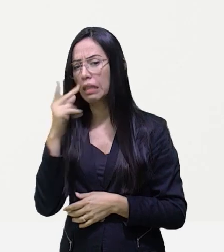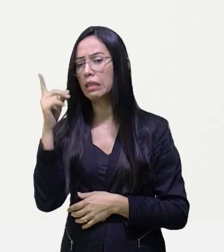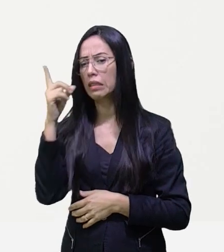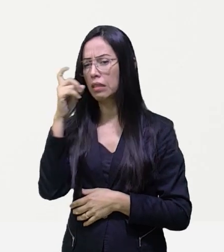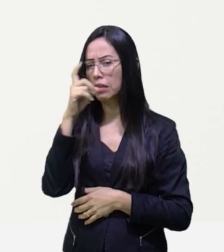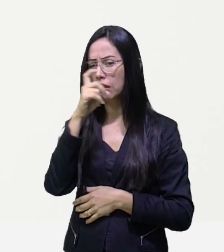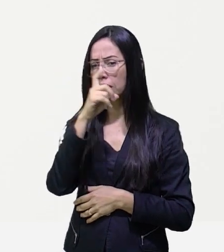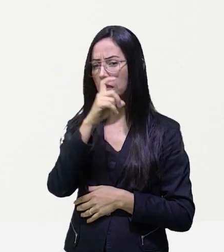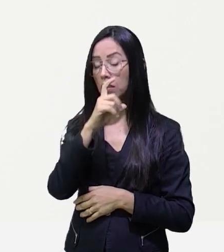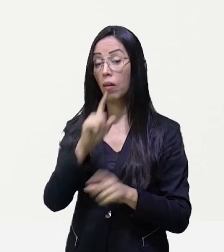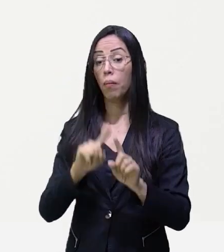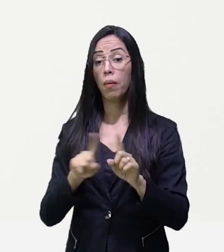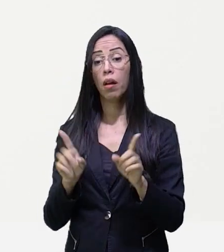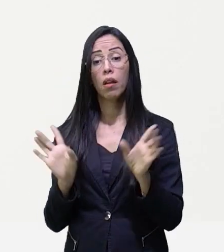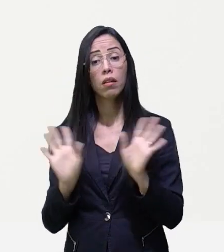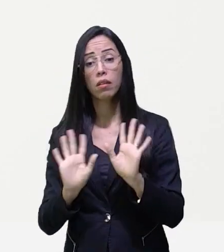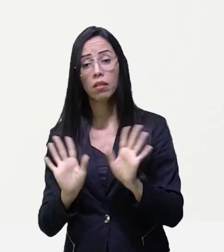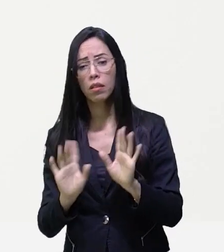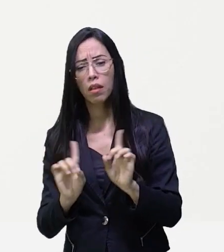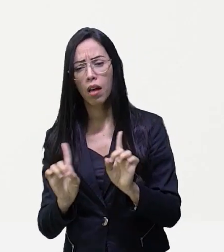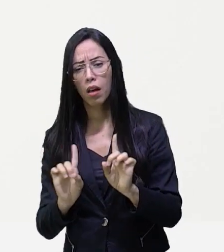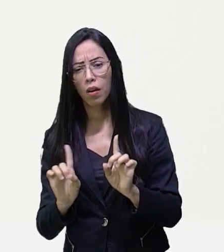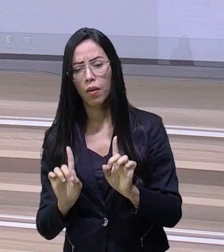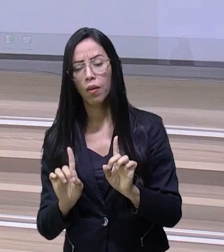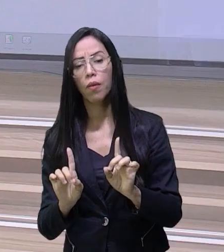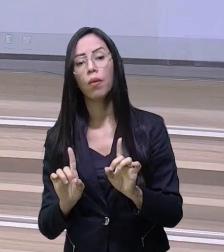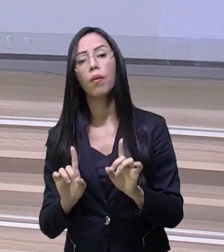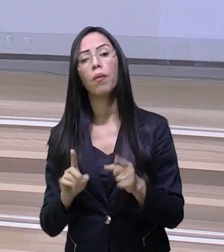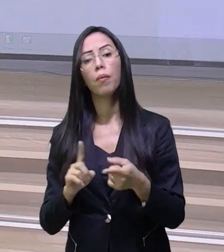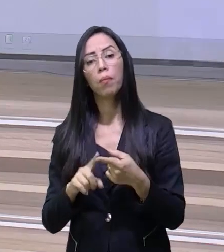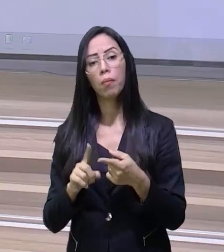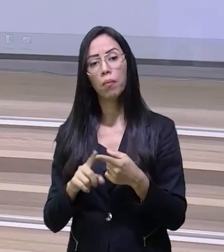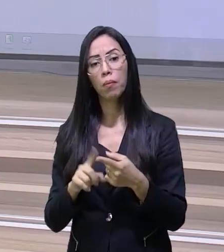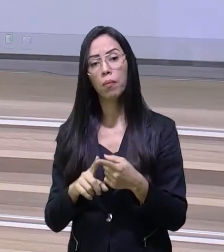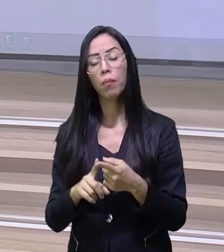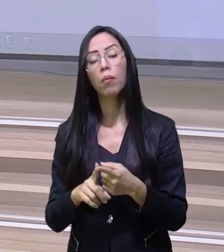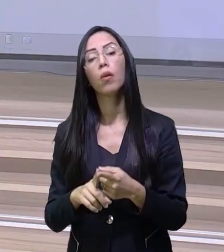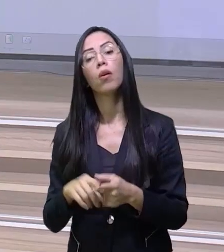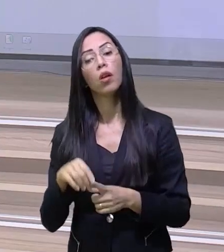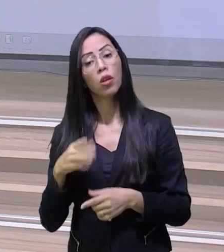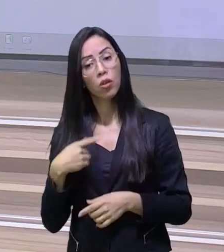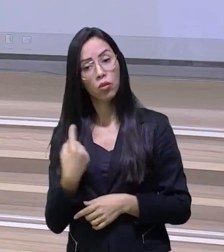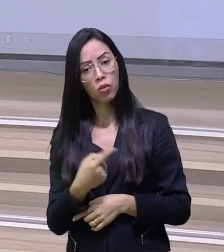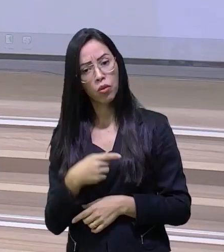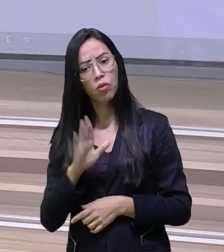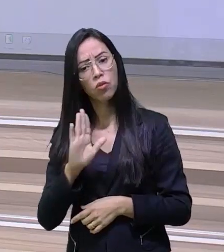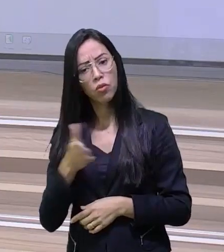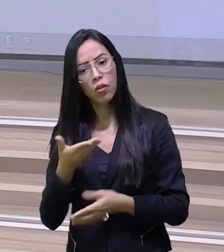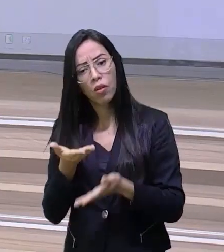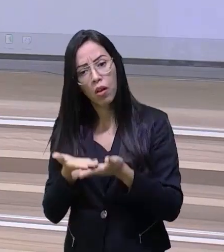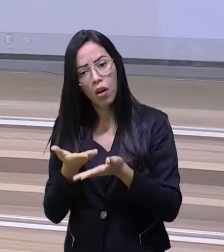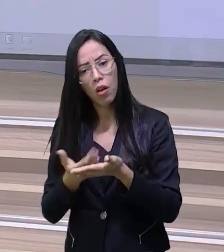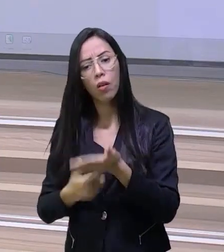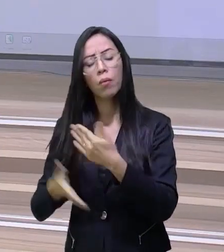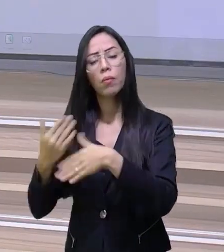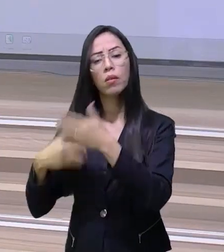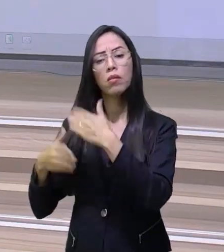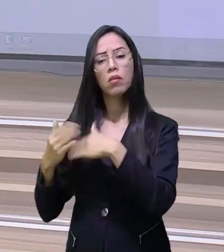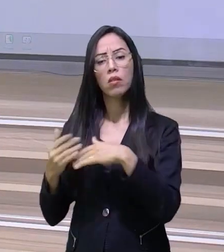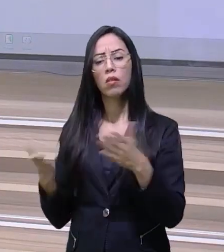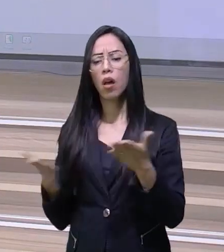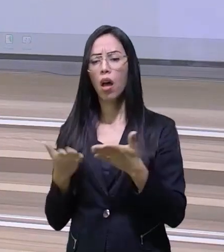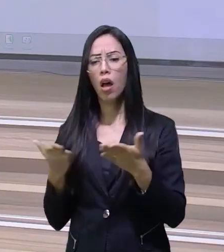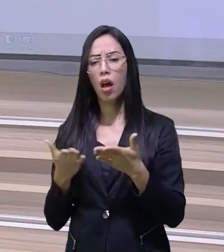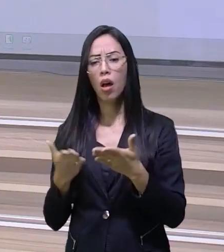verdade? Mas não é. O que nós vimos agora, anteriormente, nós já estudamos na outra aula, mas agora é só um